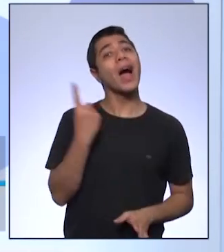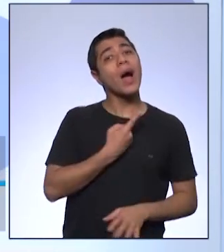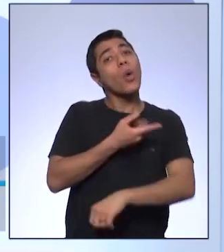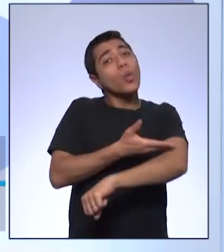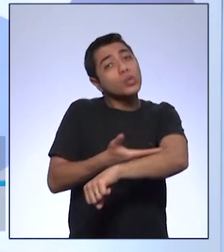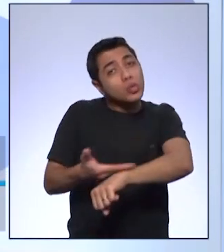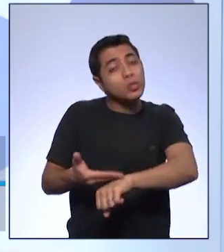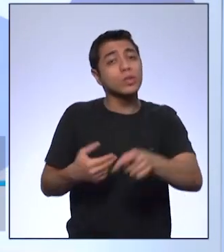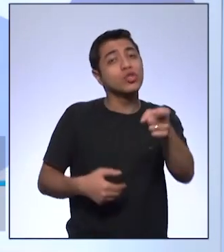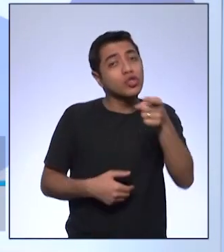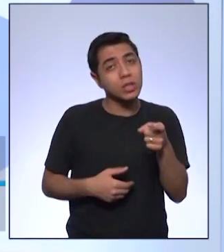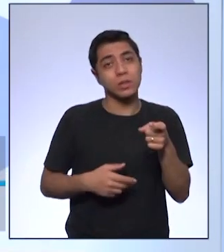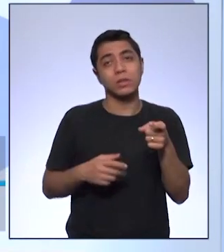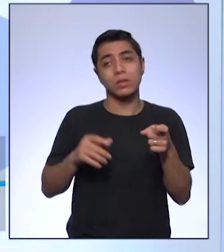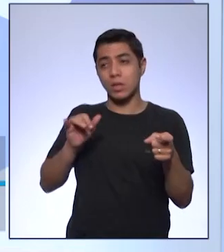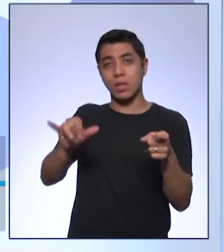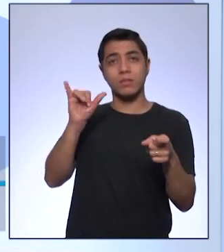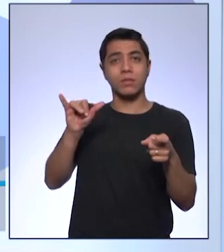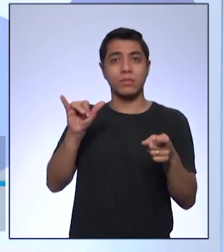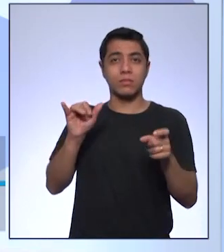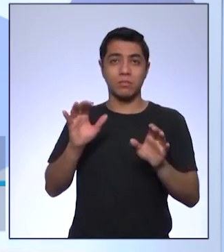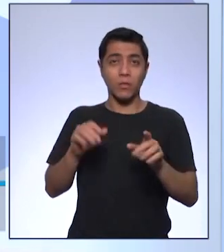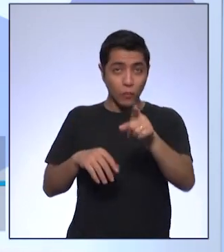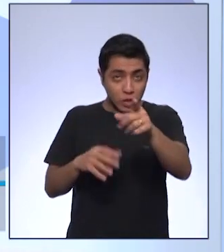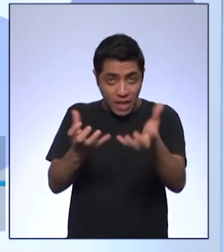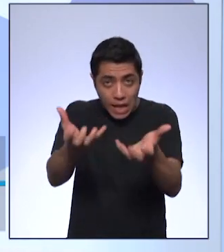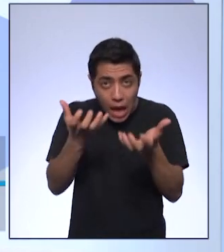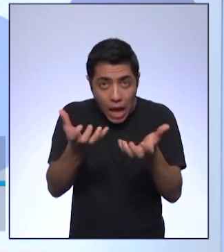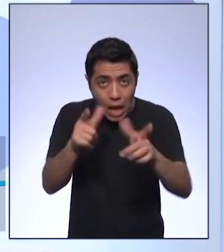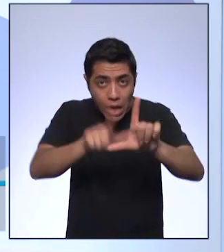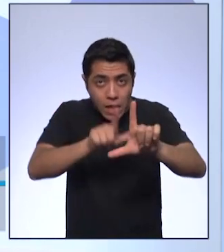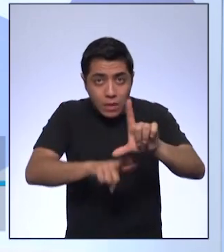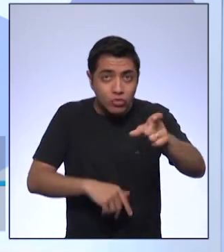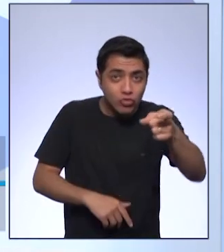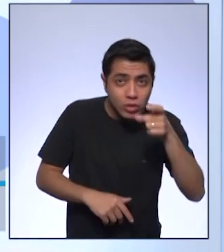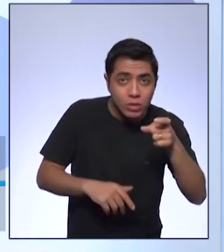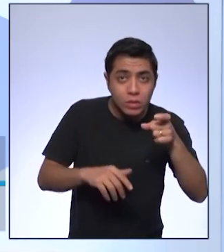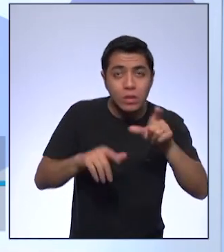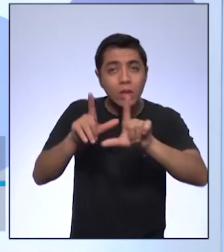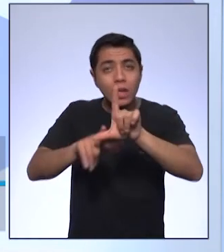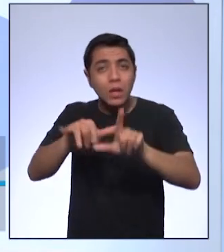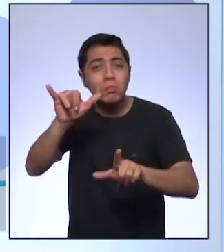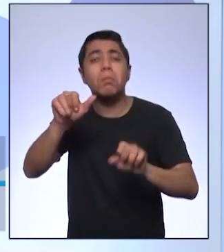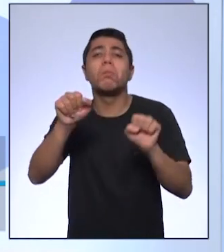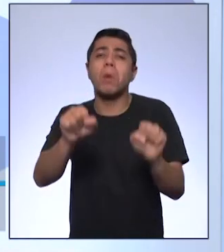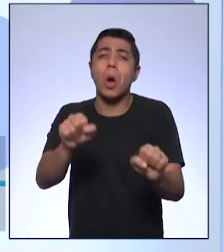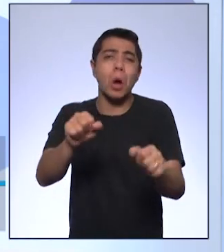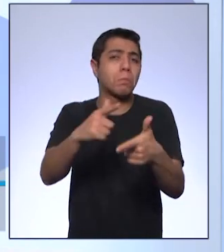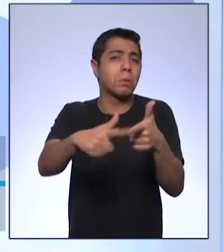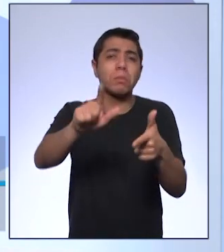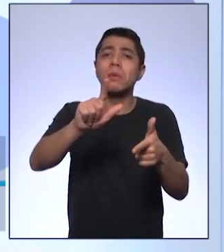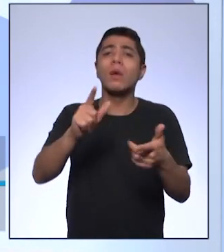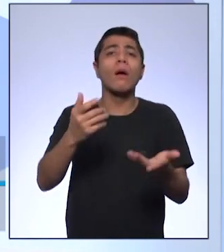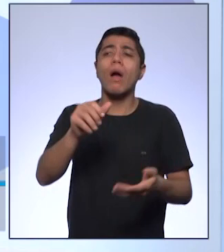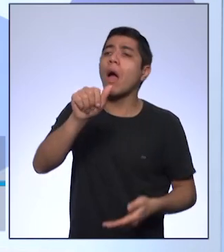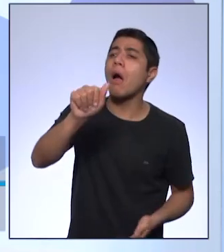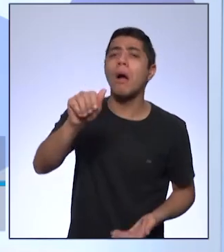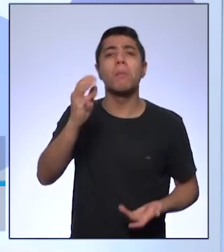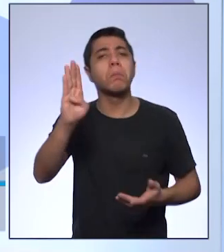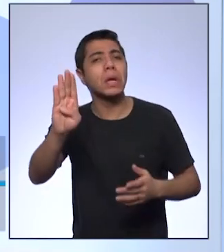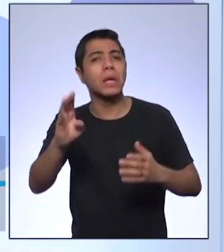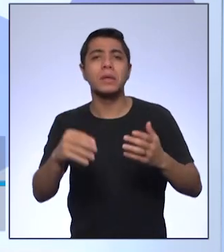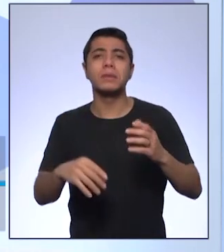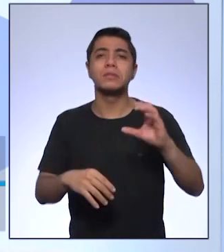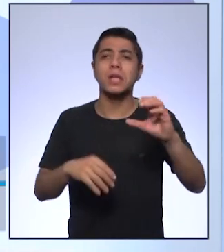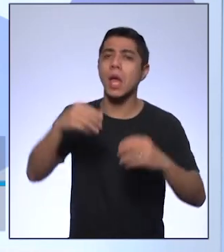né? Se vocês quiserem utilizar x e y, tanto faz. Então, sempre utilize aí, coloquem as letras, lembrando que é